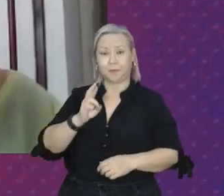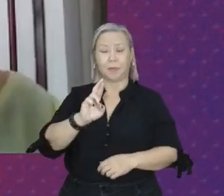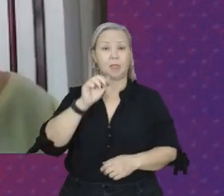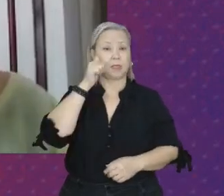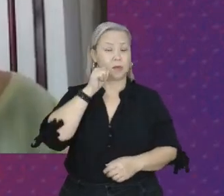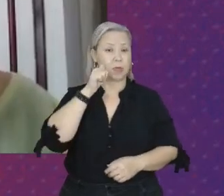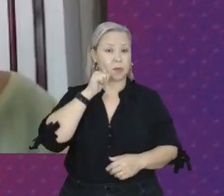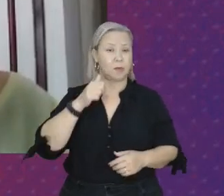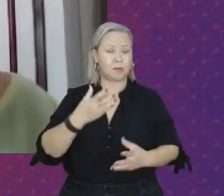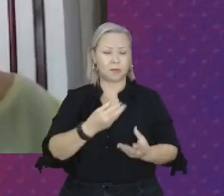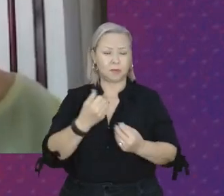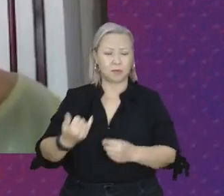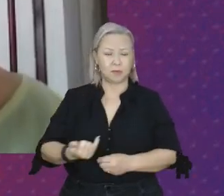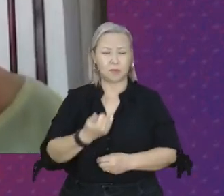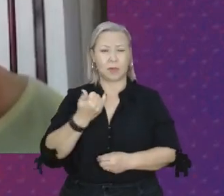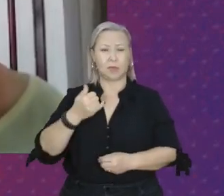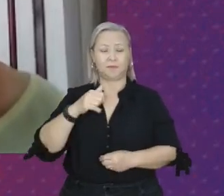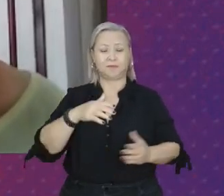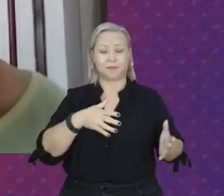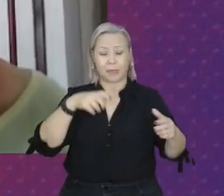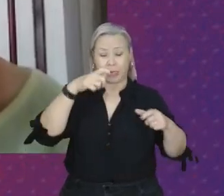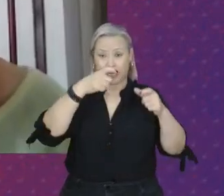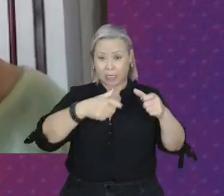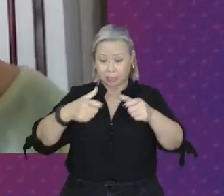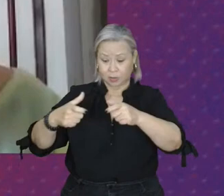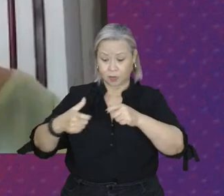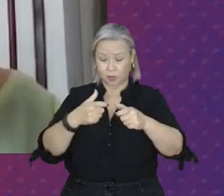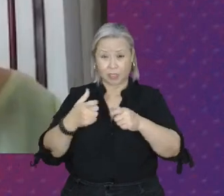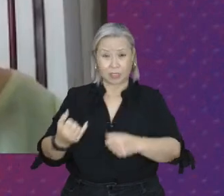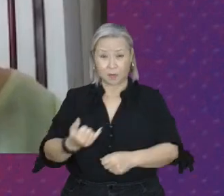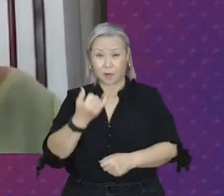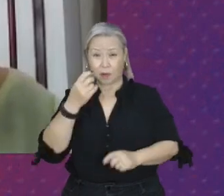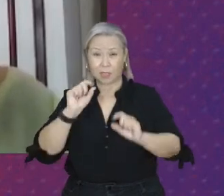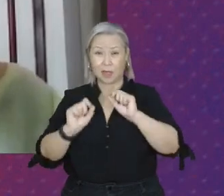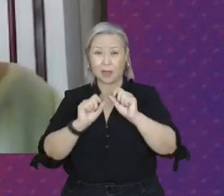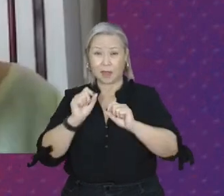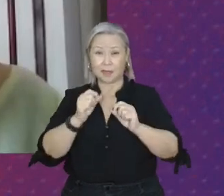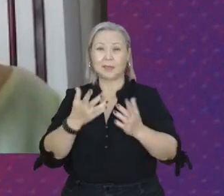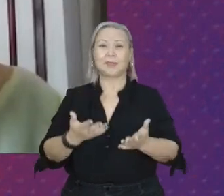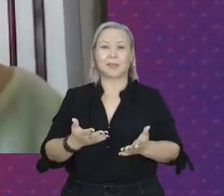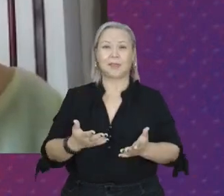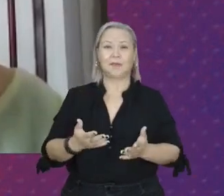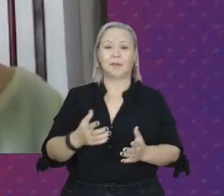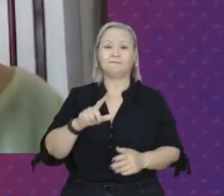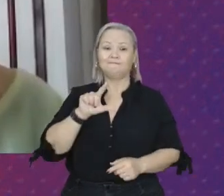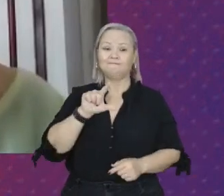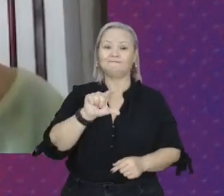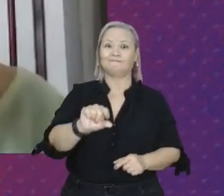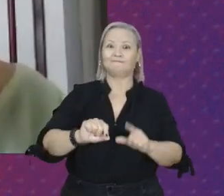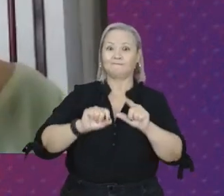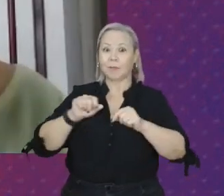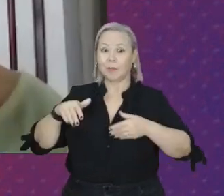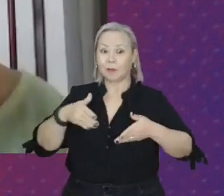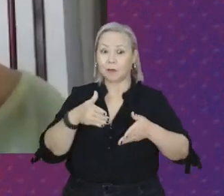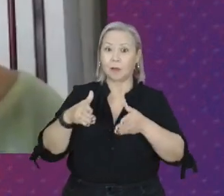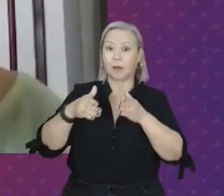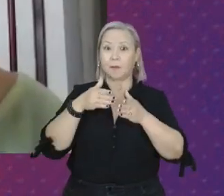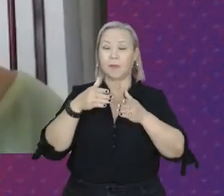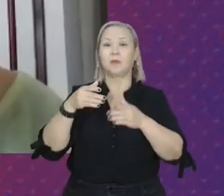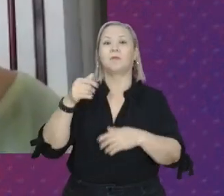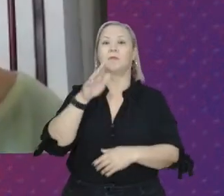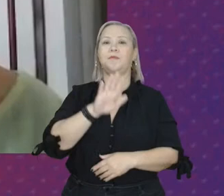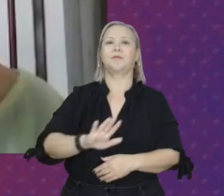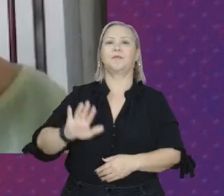mulheres nestes espaços tão importantes e definidores dos nossos caminhos, tem sido